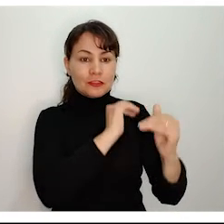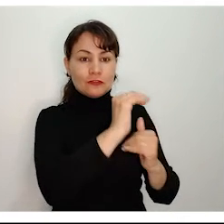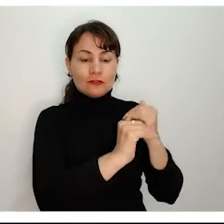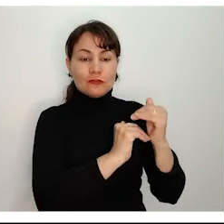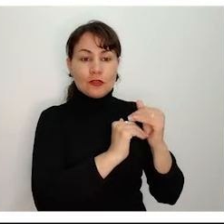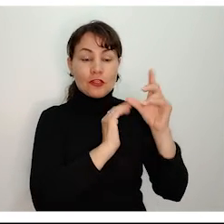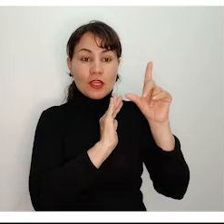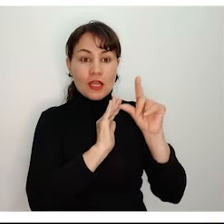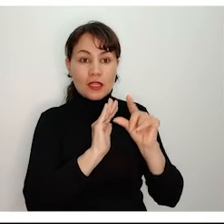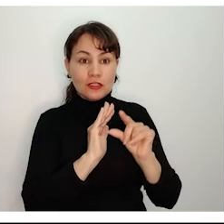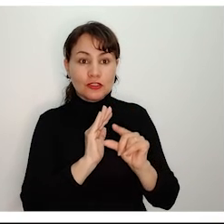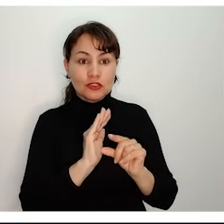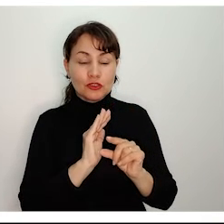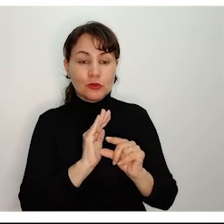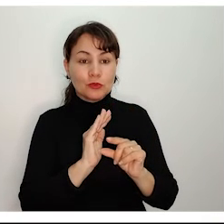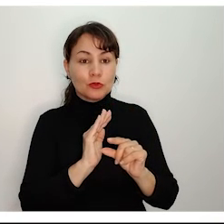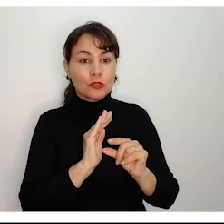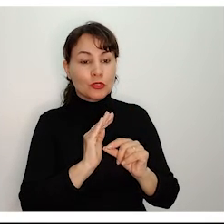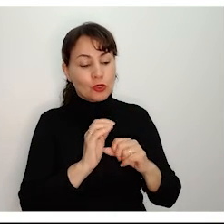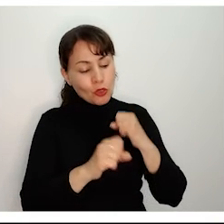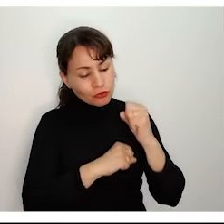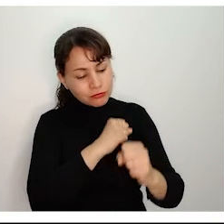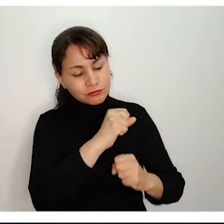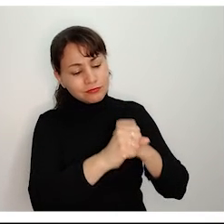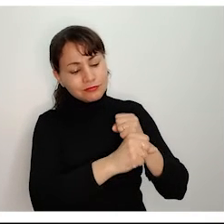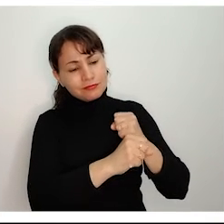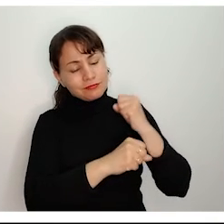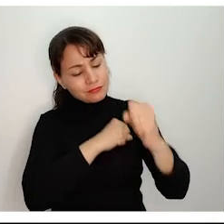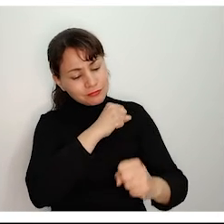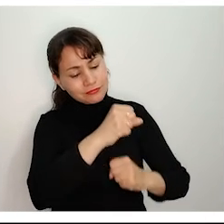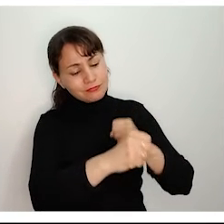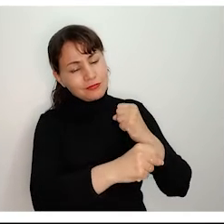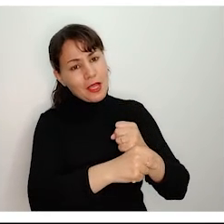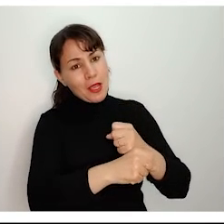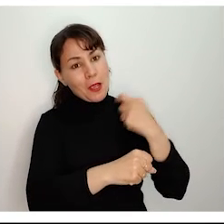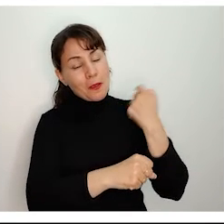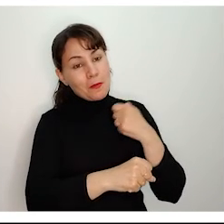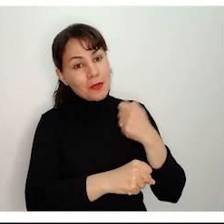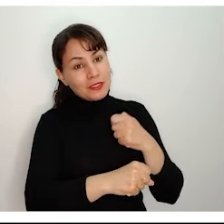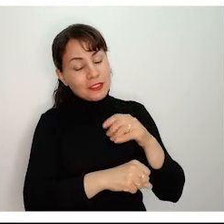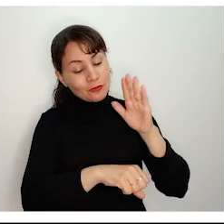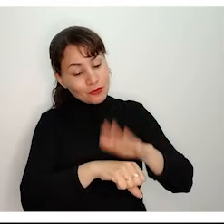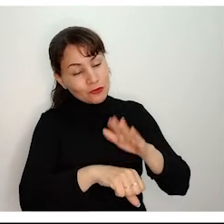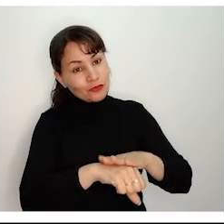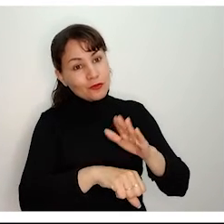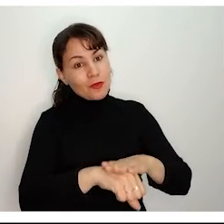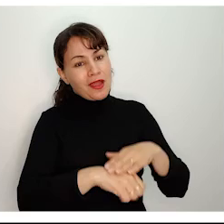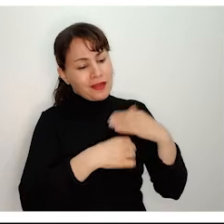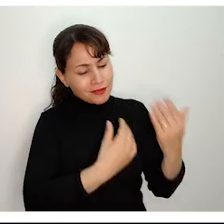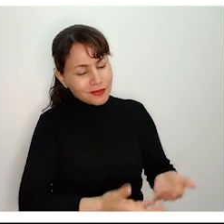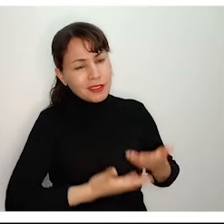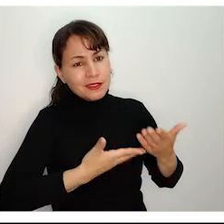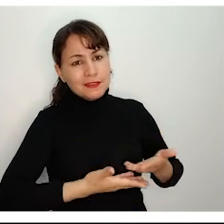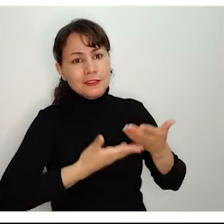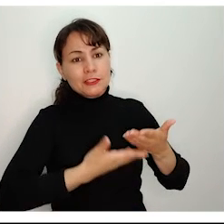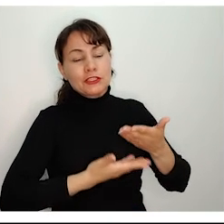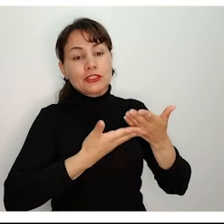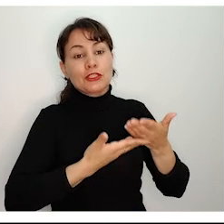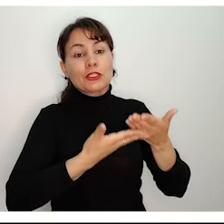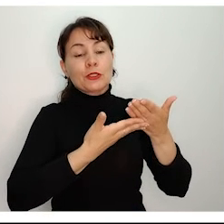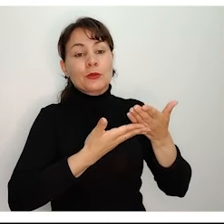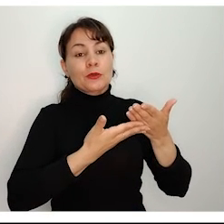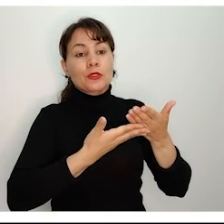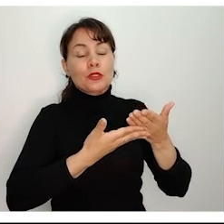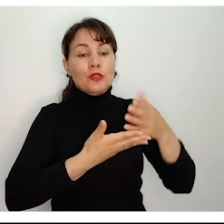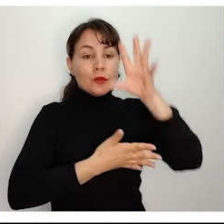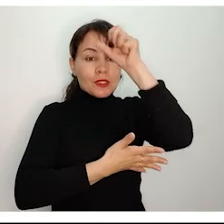todo o desenvolvimento, e ela diminui com o passar dos anos. Com o passar dos anos, nós precisamos de mais